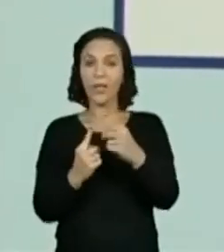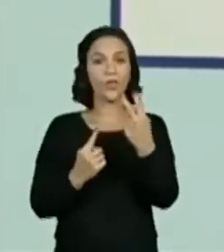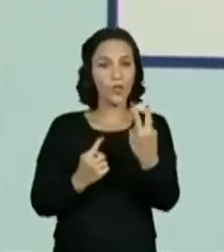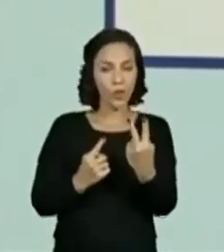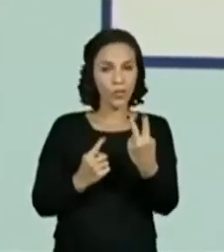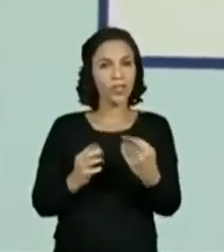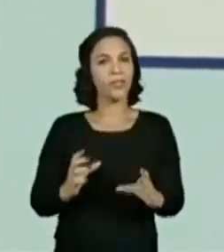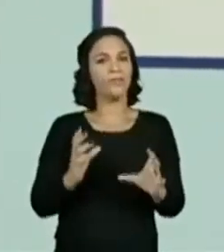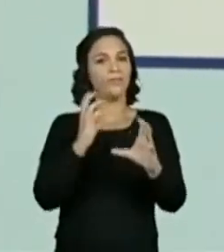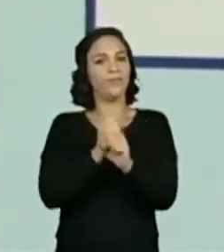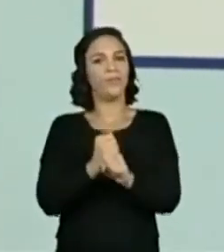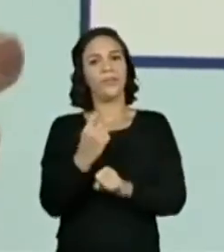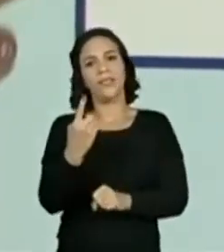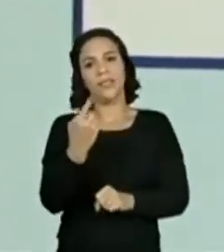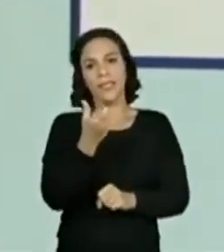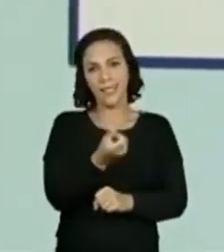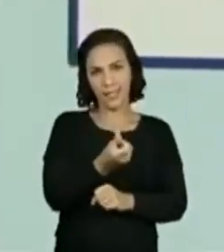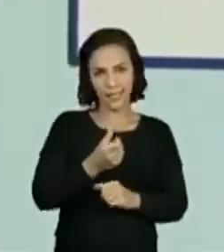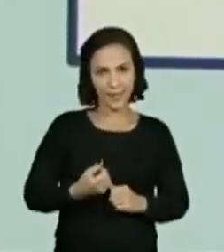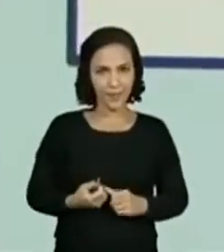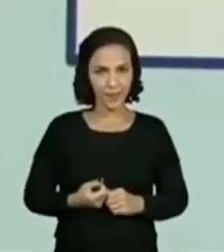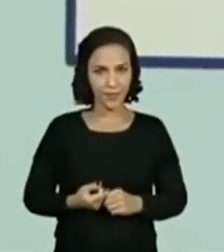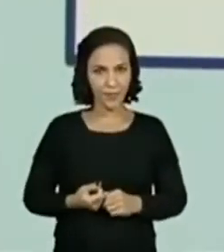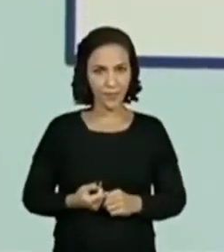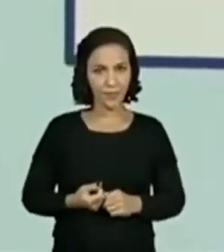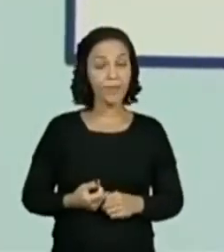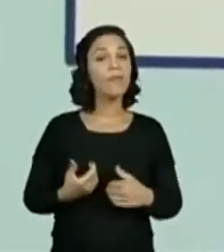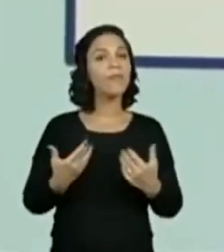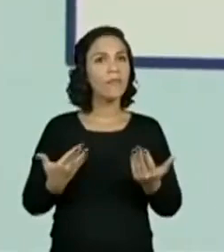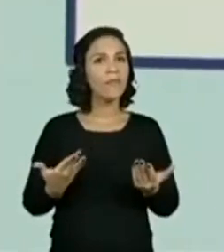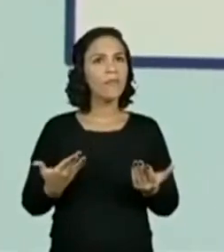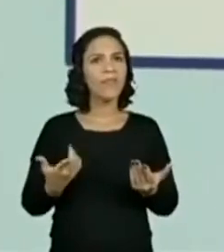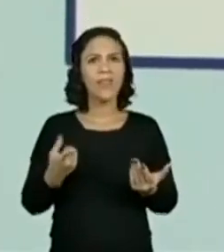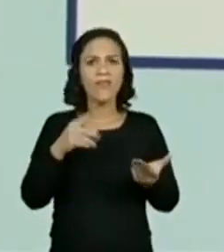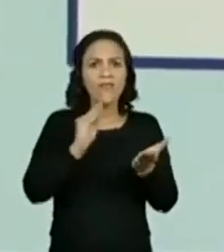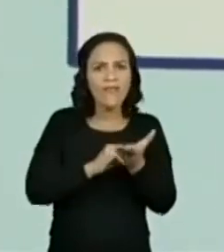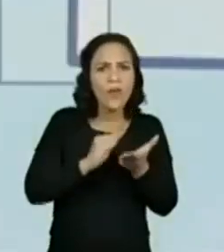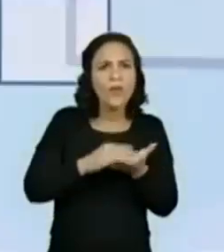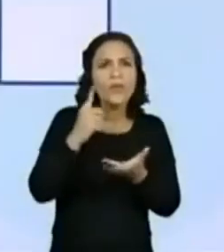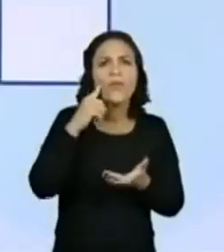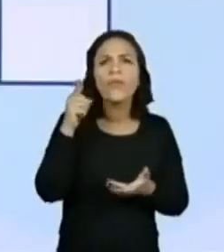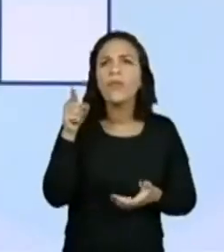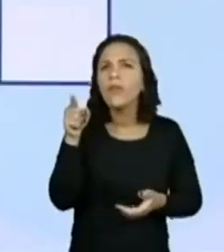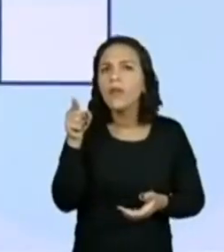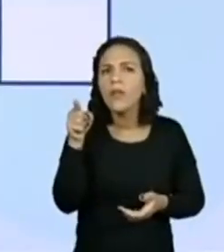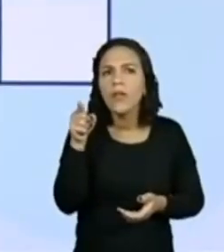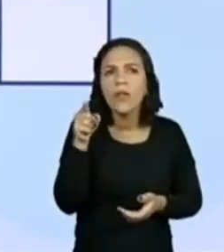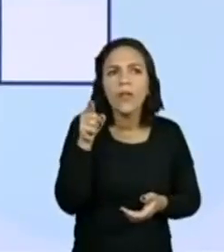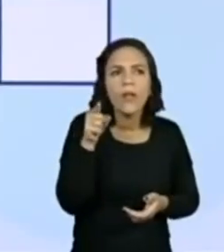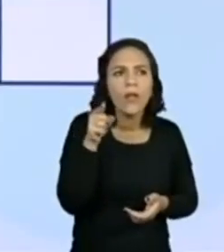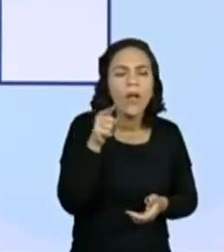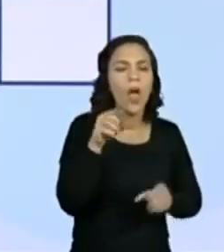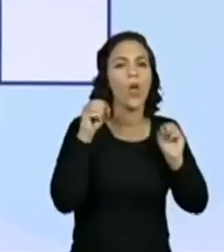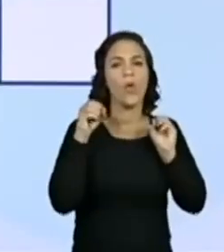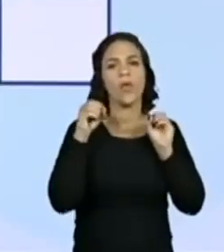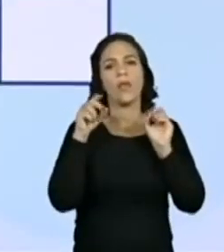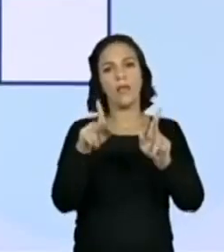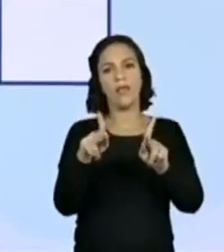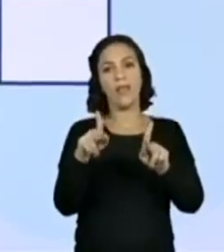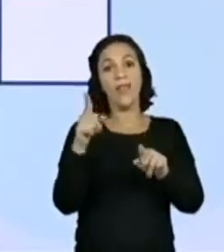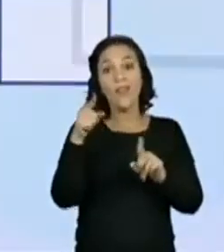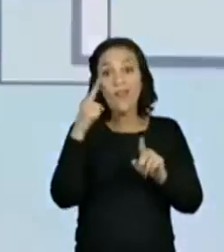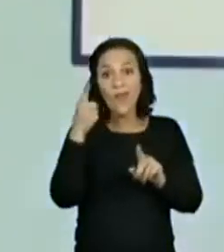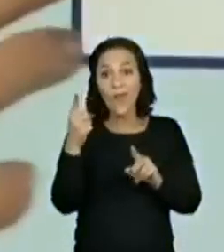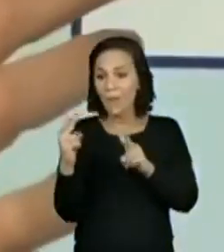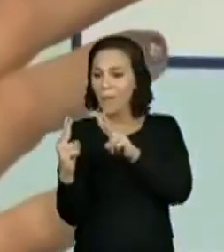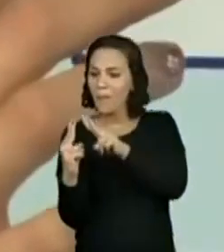16. 16. Ficou alguma criança sem contar? Não. E todas estão em pares, né,